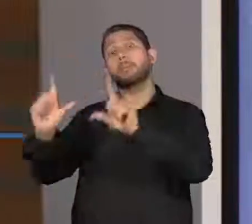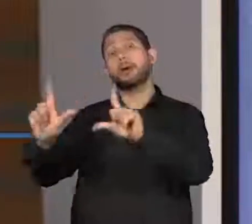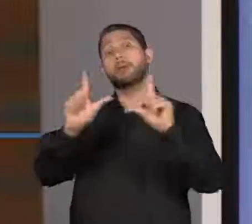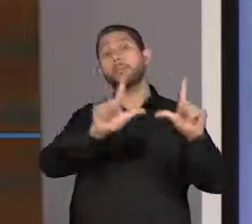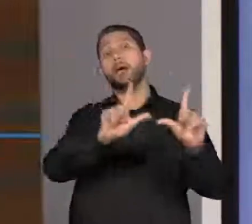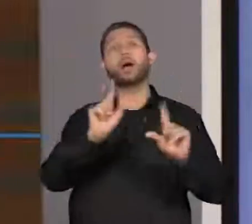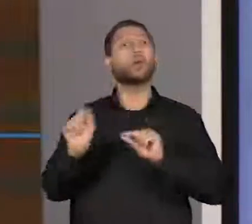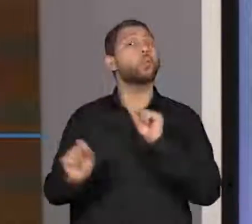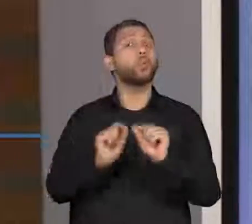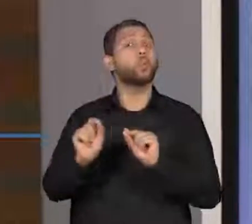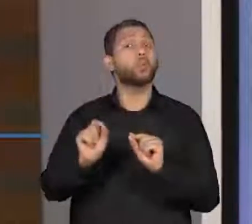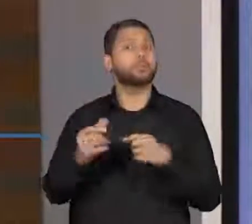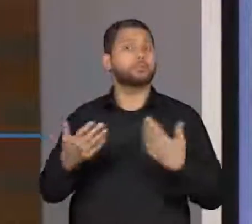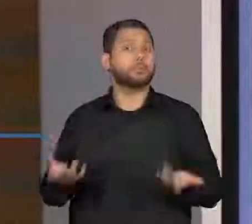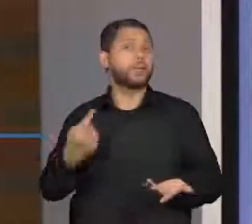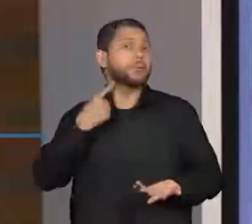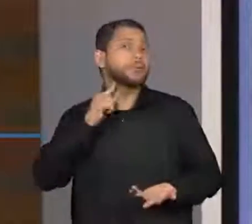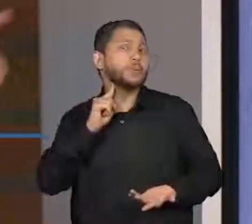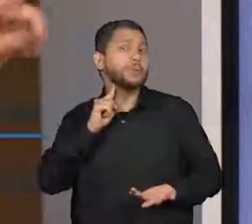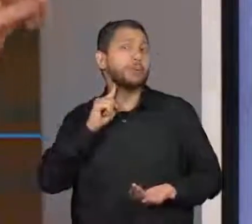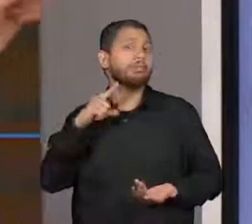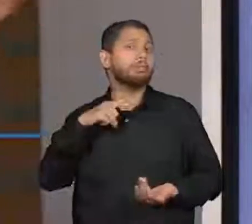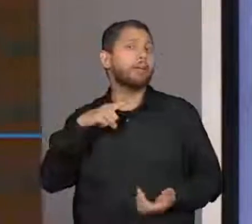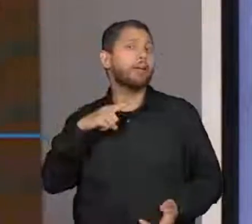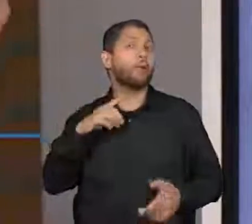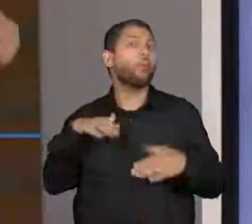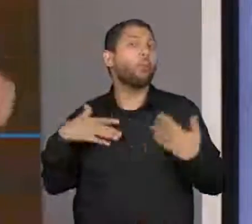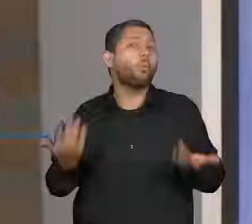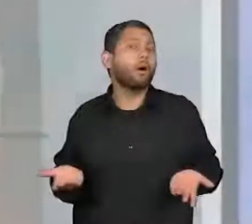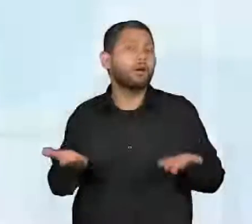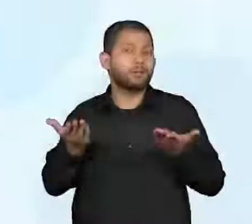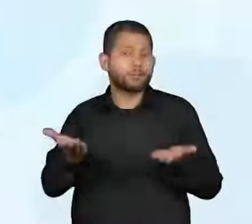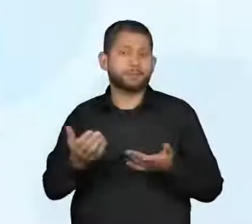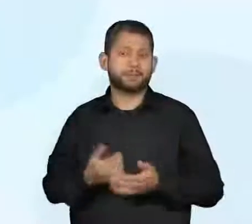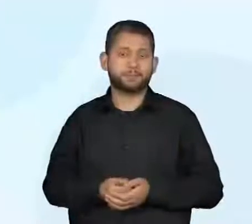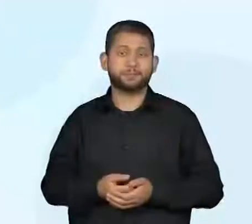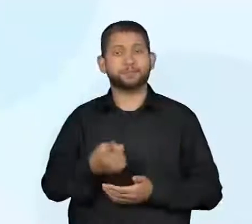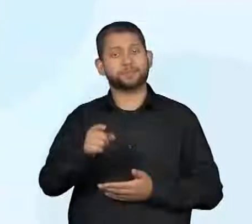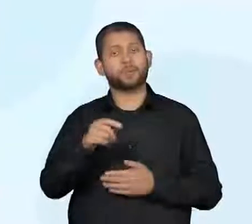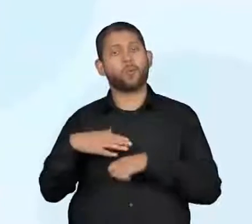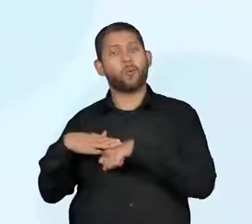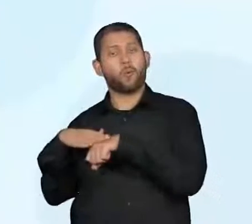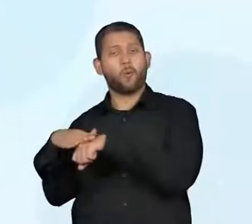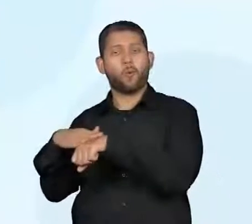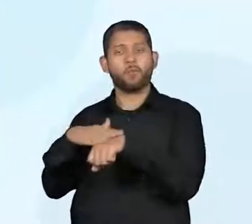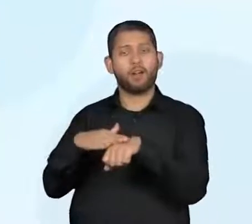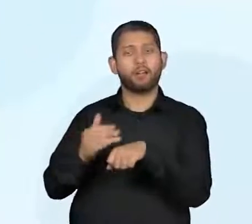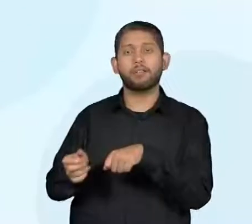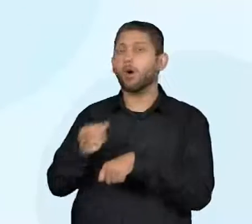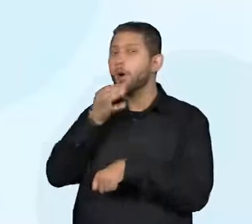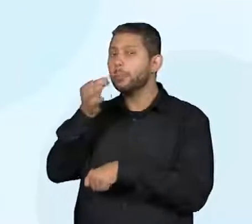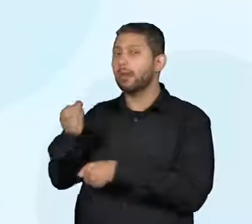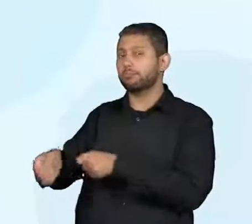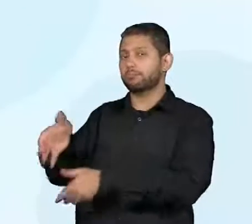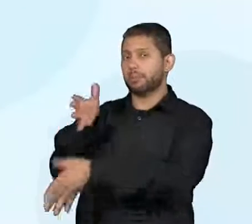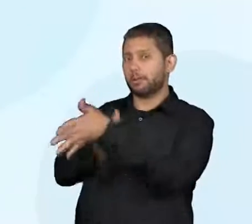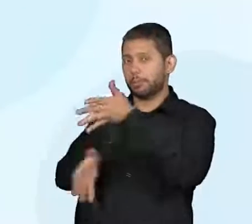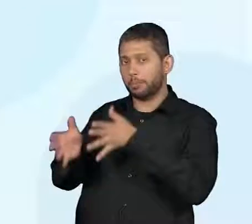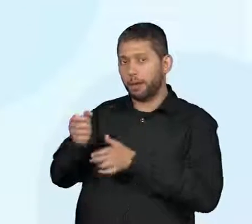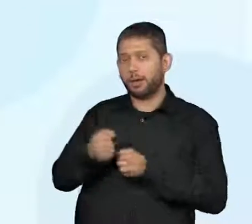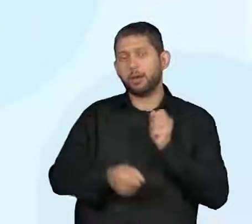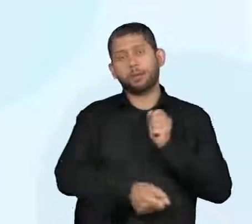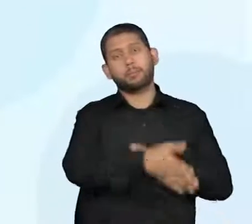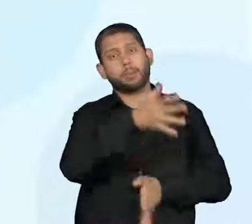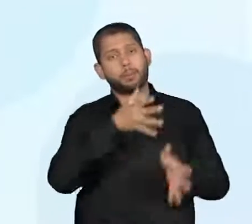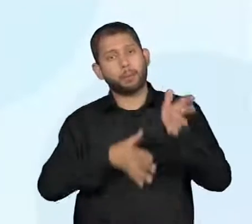tipos de poluição aparecem ali, e depois vocês vão conversar sobre o que vocês viram, vão fazer